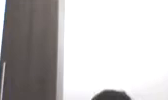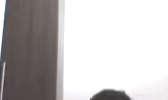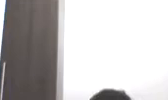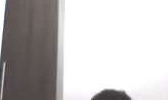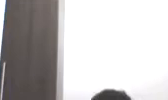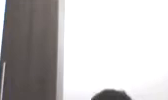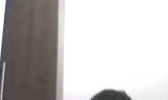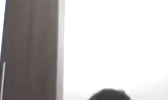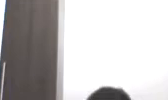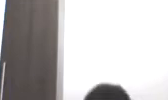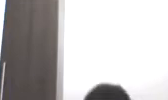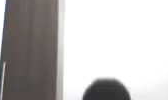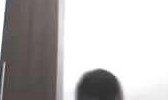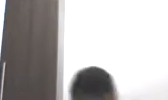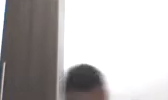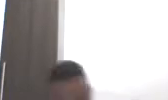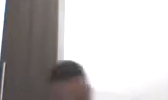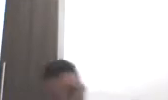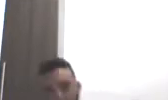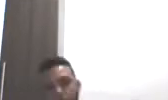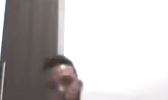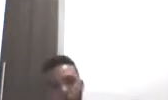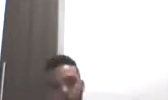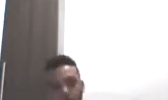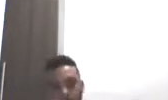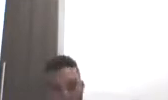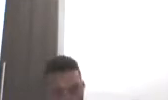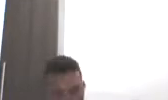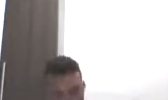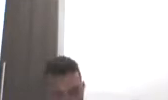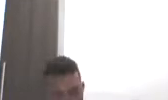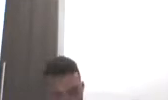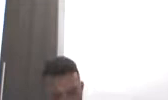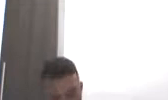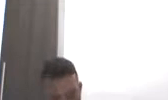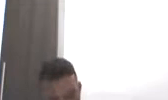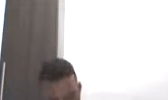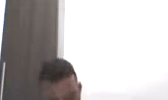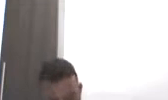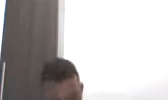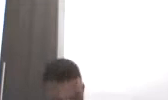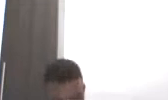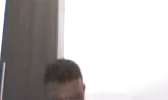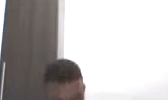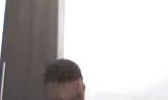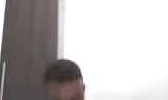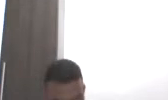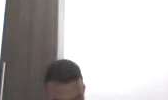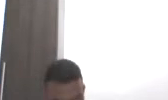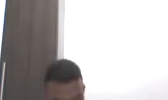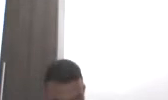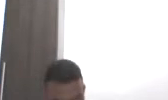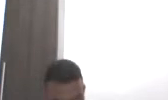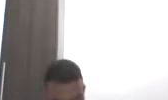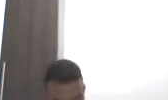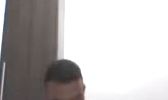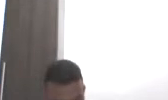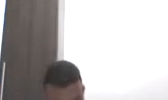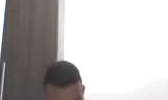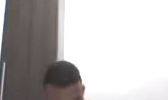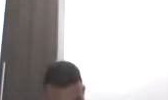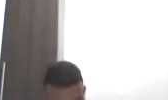está localizado na folha. Existe aquela parte mais espessa de cera, que serve também como proteção para a